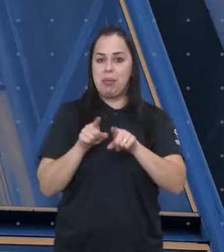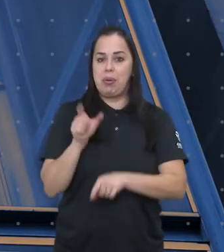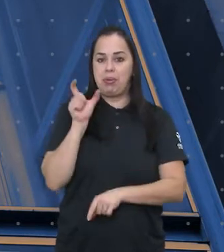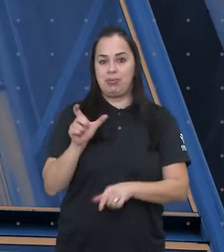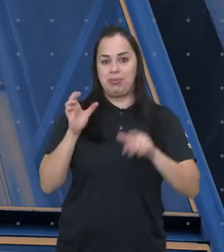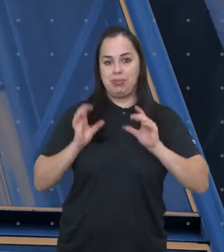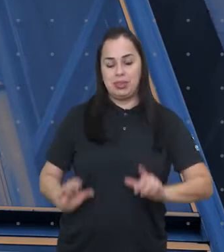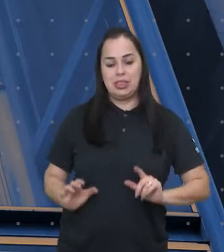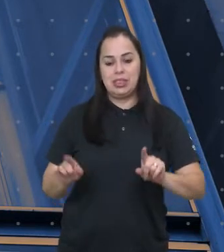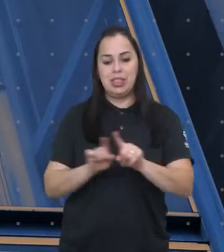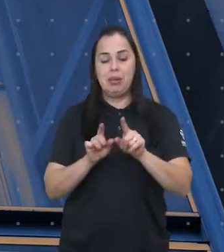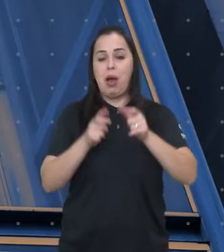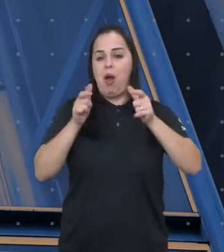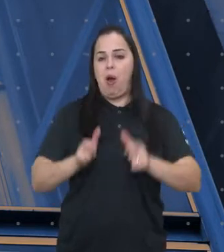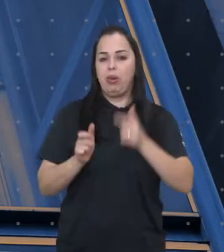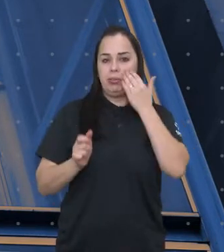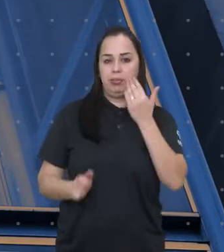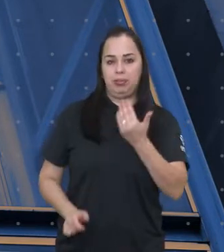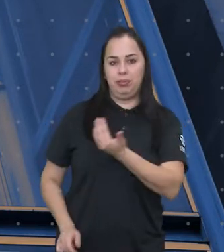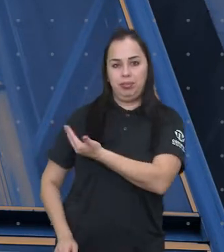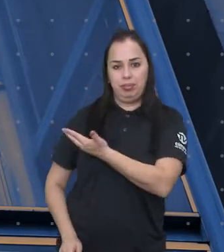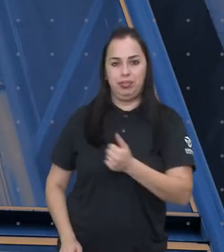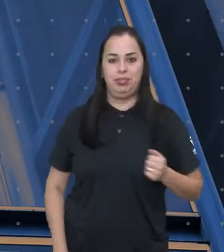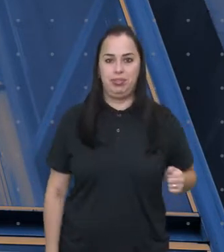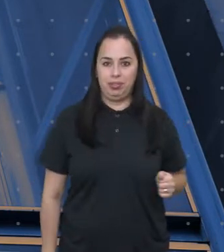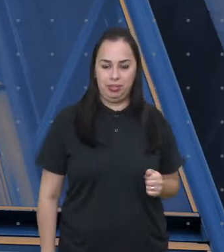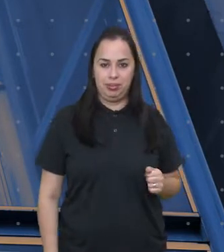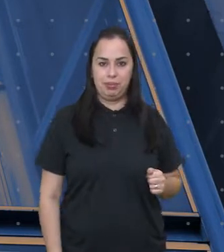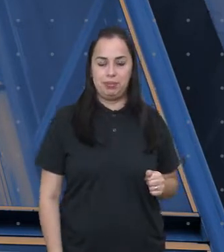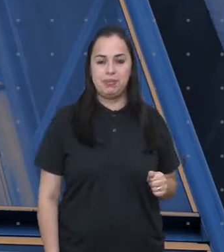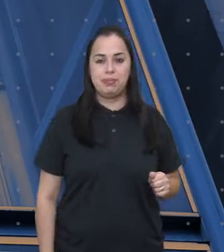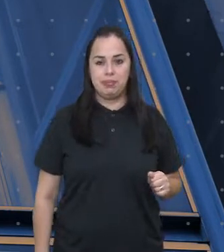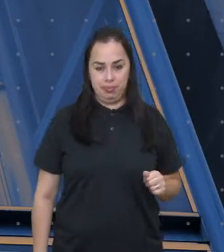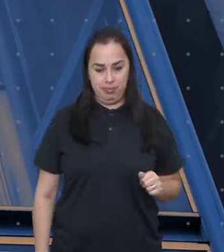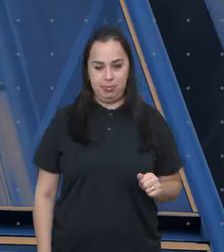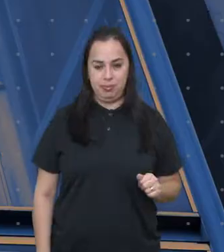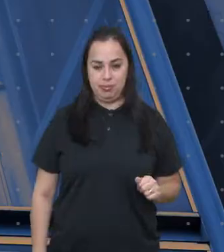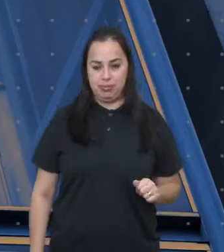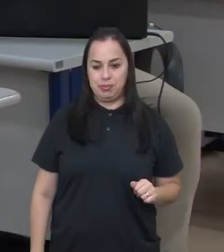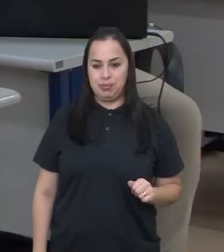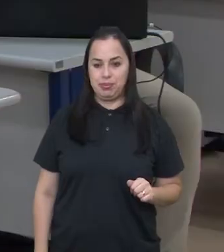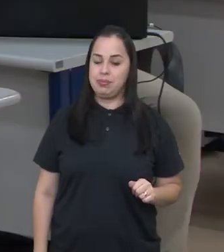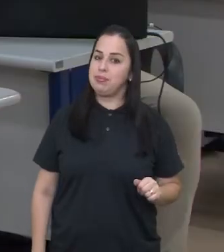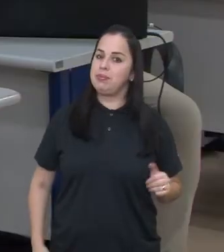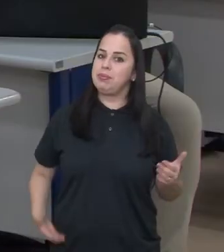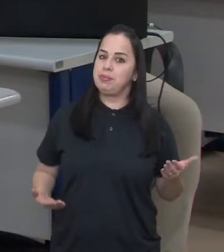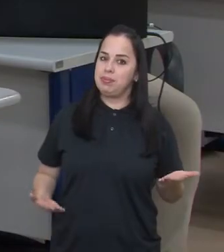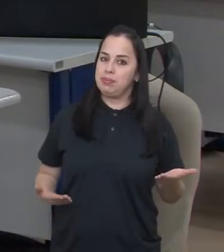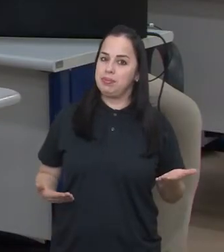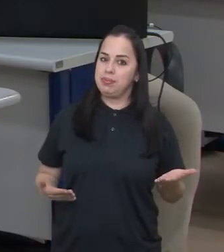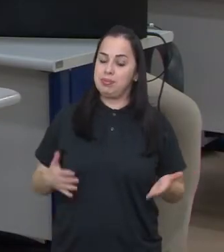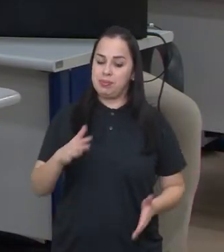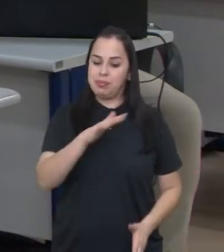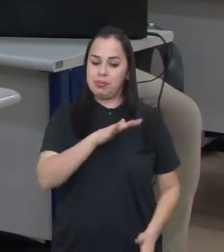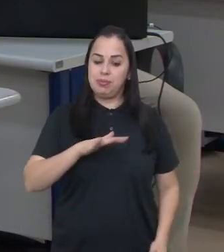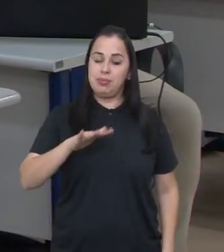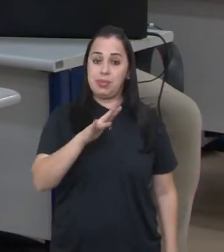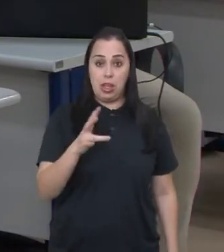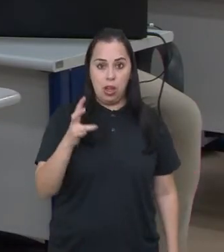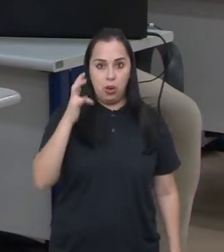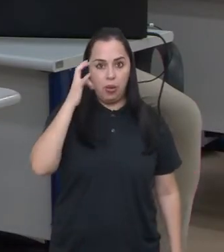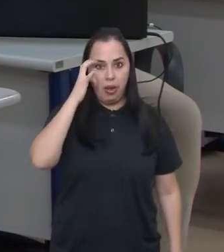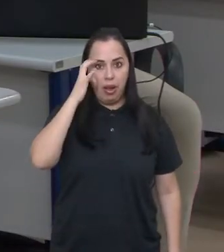O PAT fica na Praça Afonso Pena, número 175, no centro. E o setor da cultura foi um dos